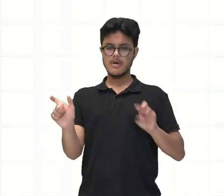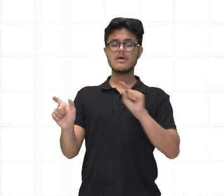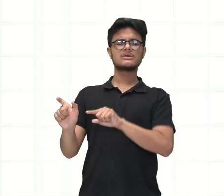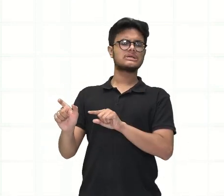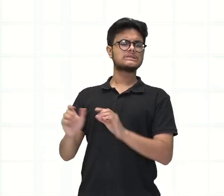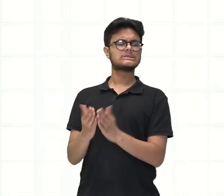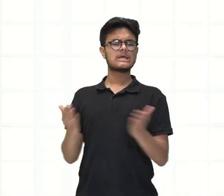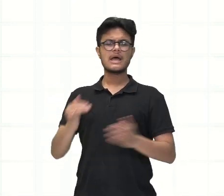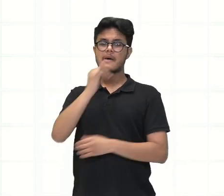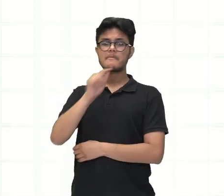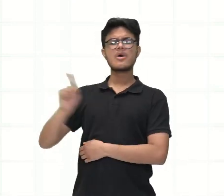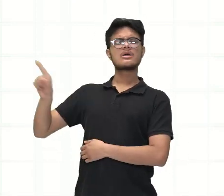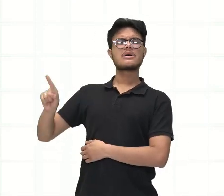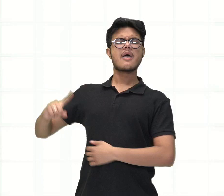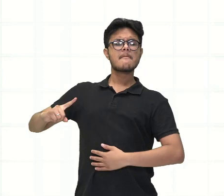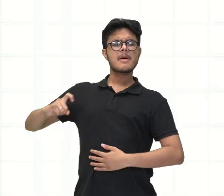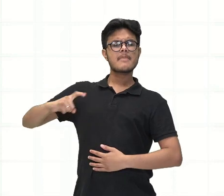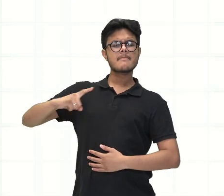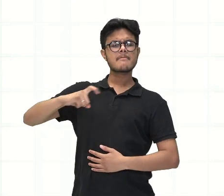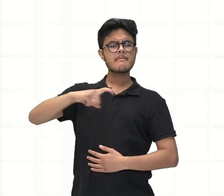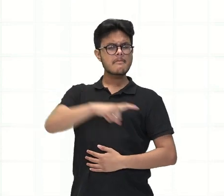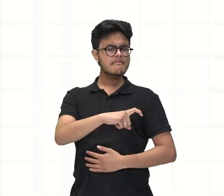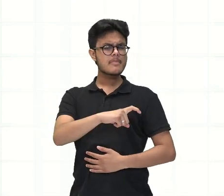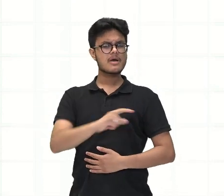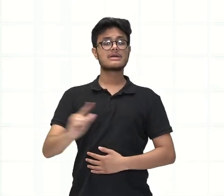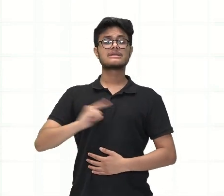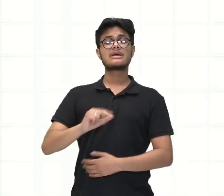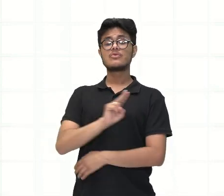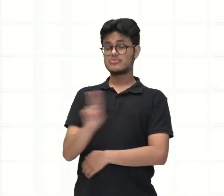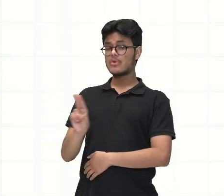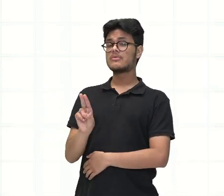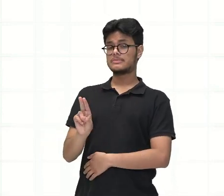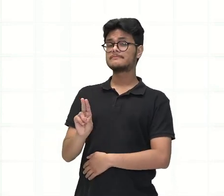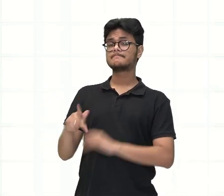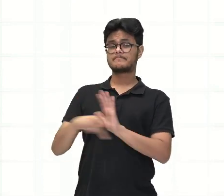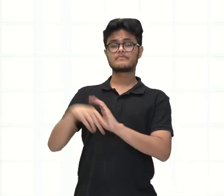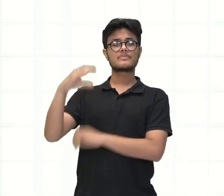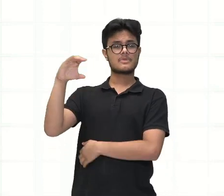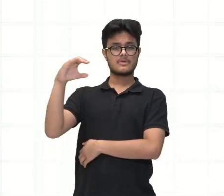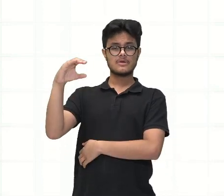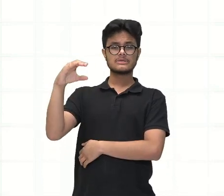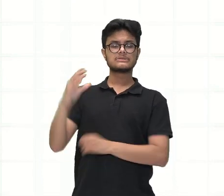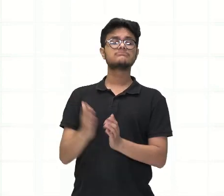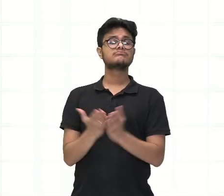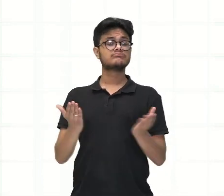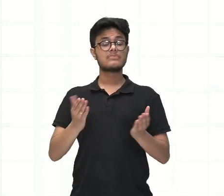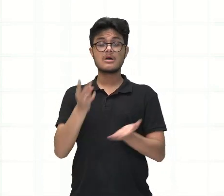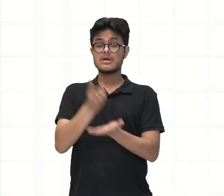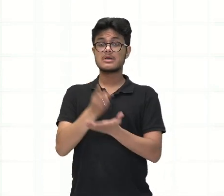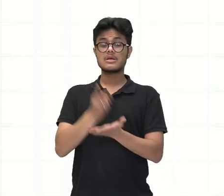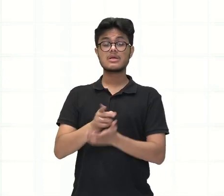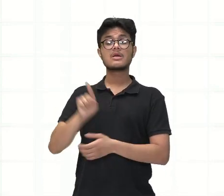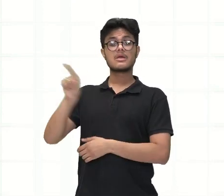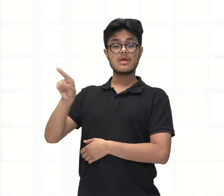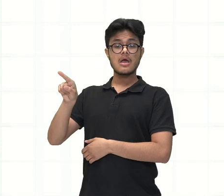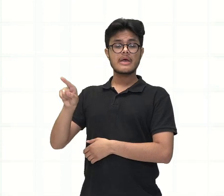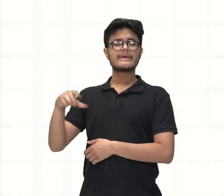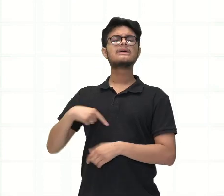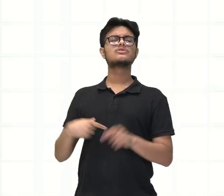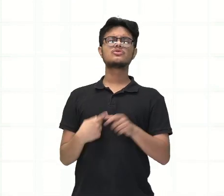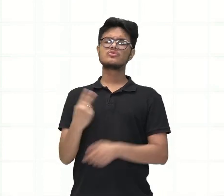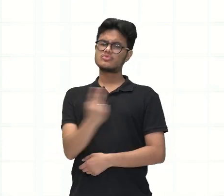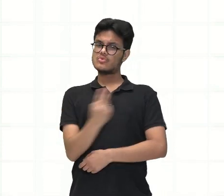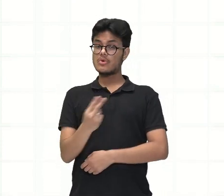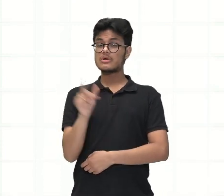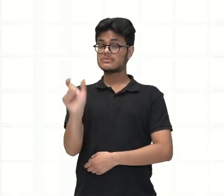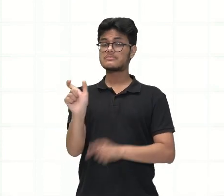que ela é formada por um nome científico. Esse nome científico ele é binomial,